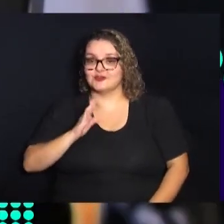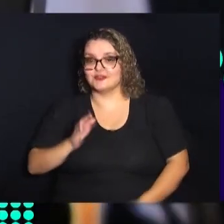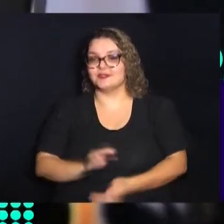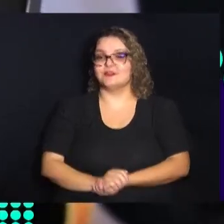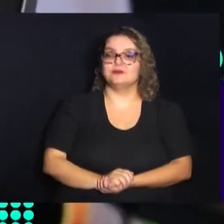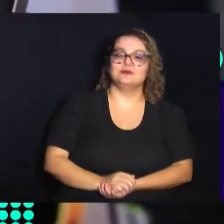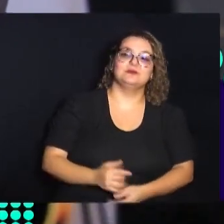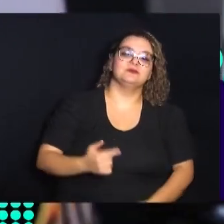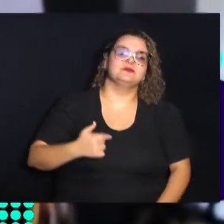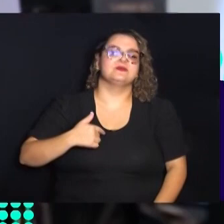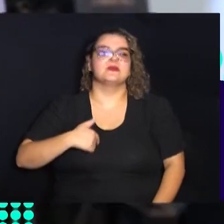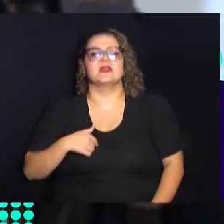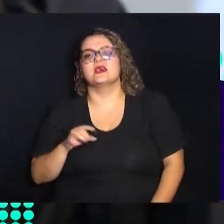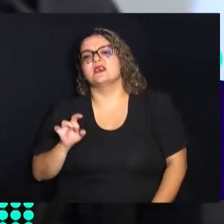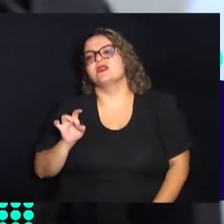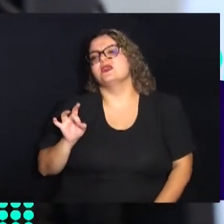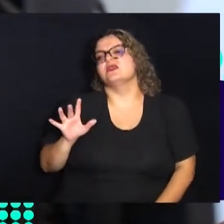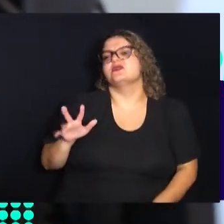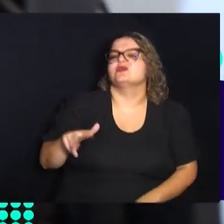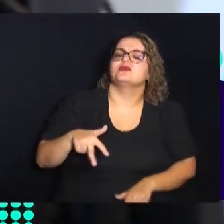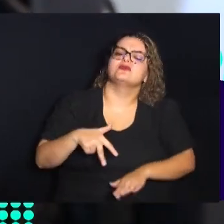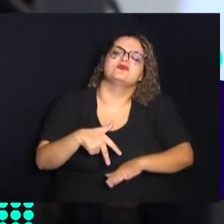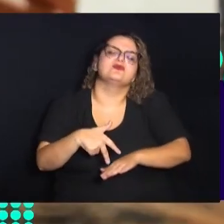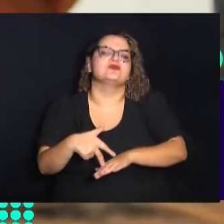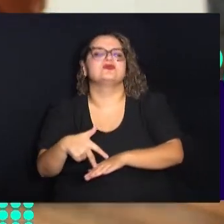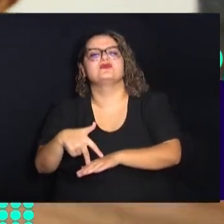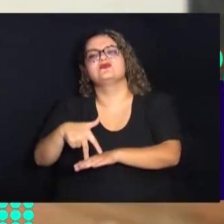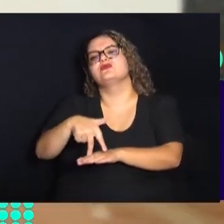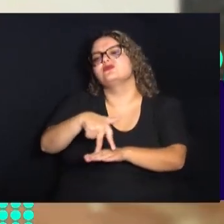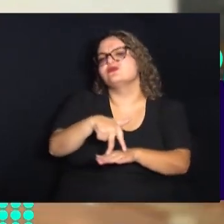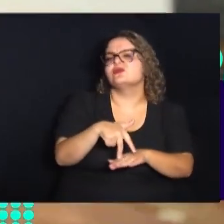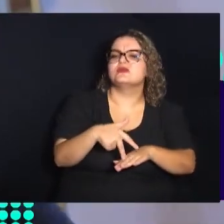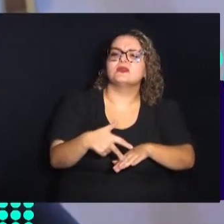Entrada gratuita. Isso só pode ser